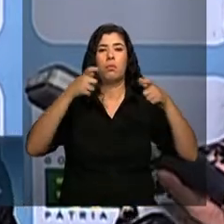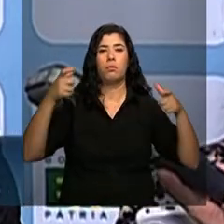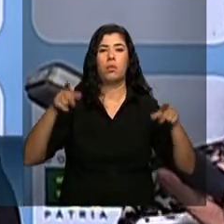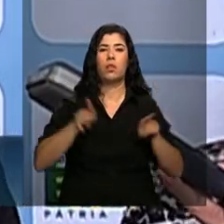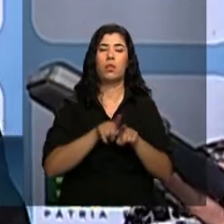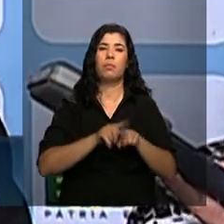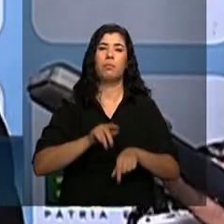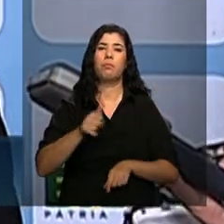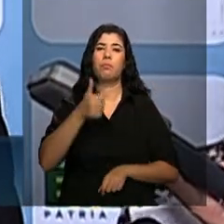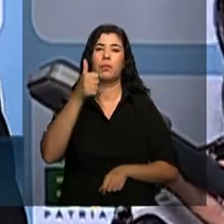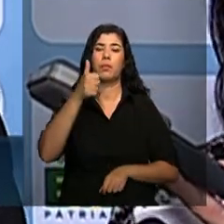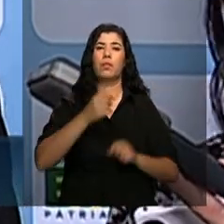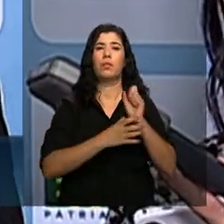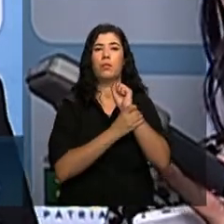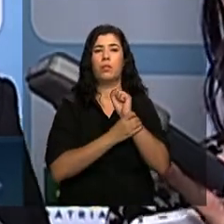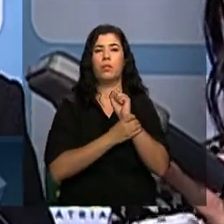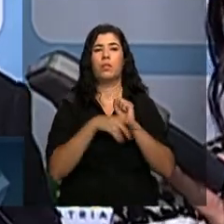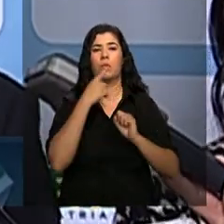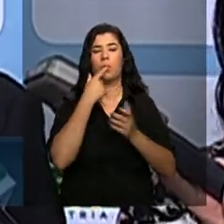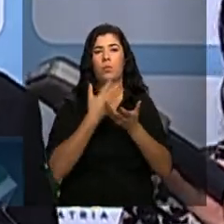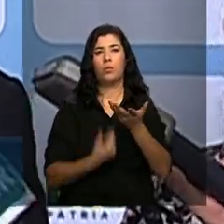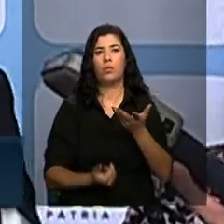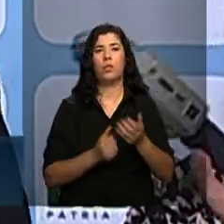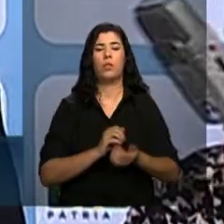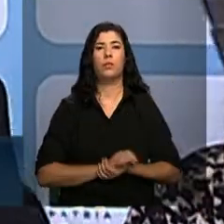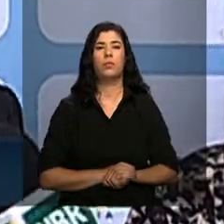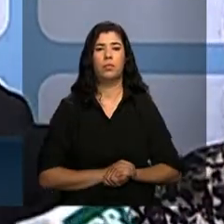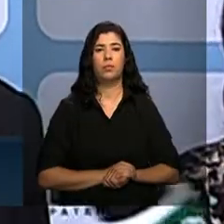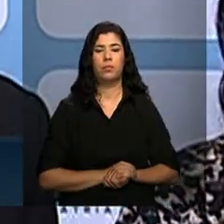mais a qualidade e a segurança do sangue hemoderivados.